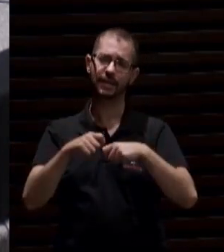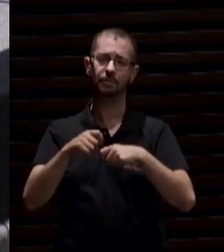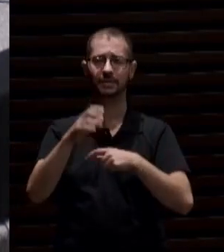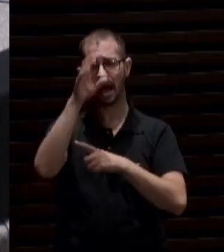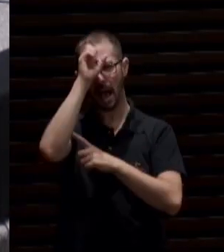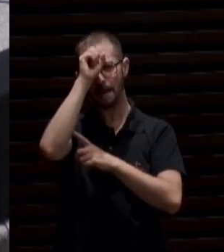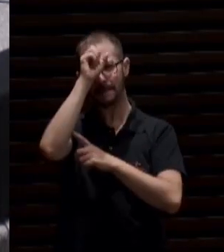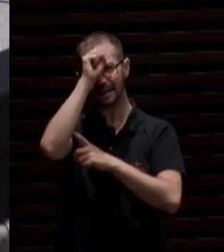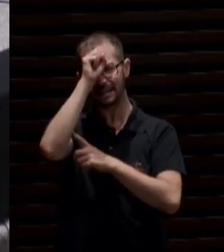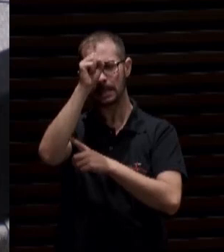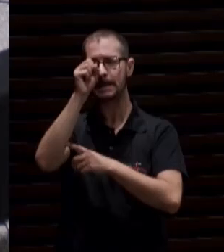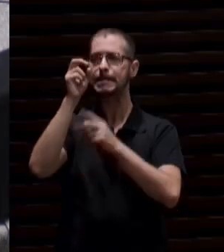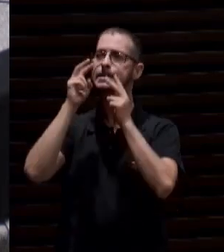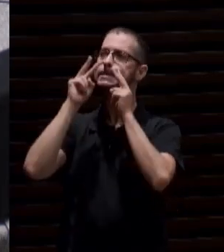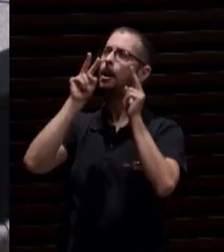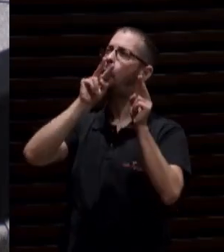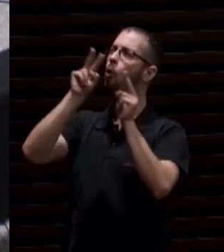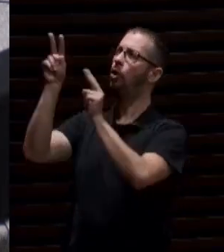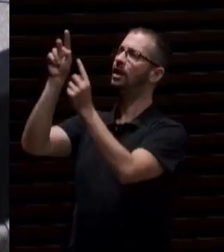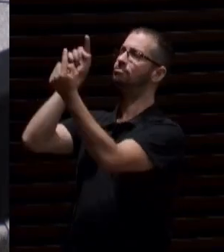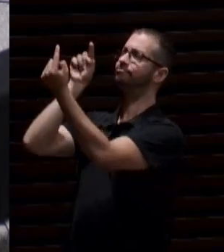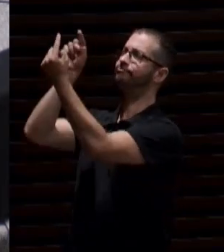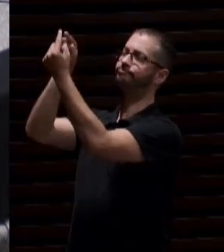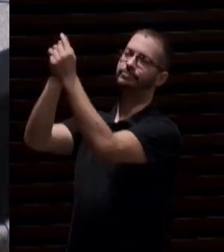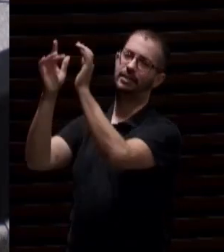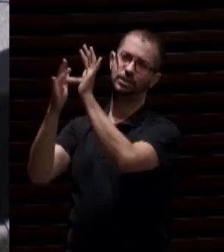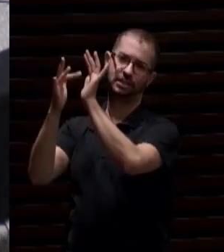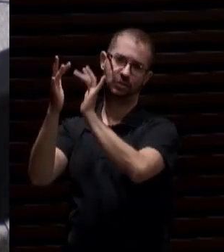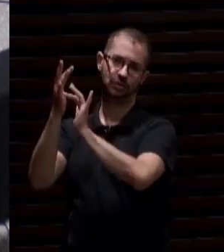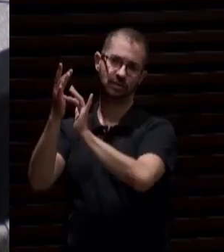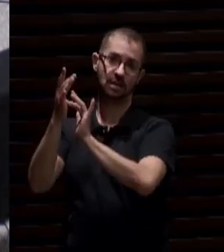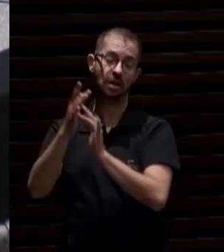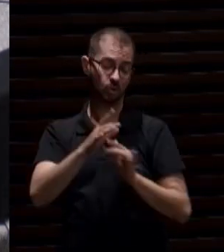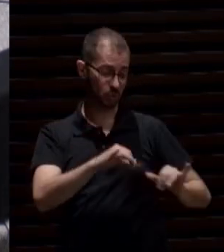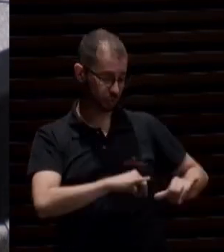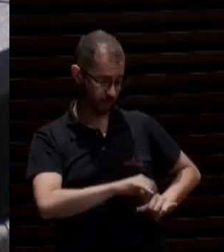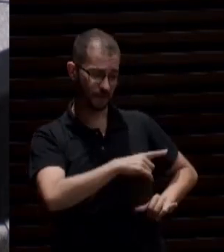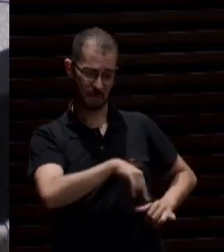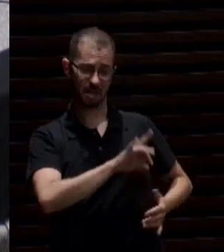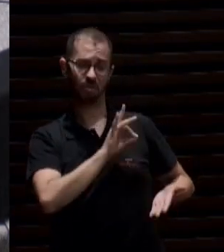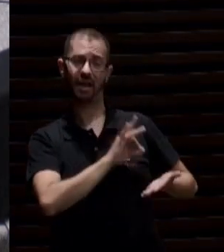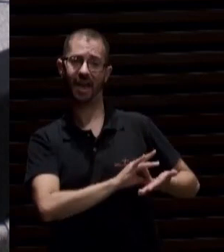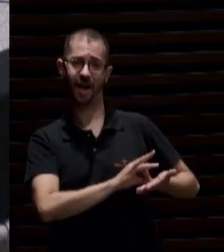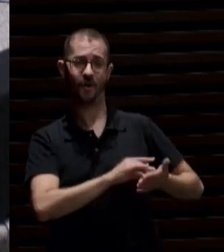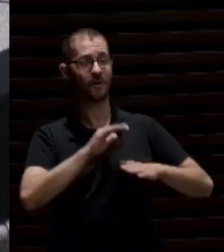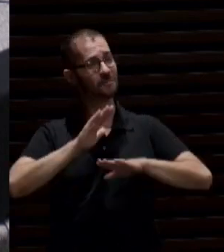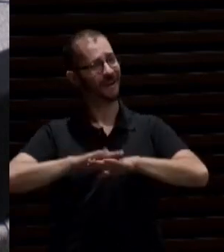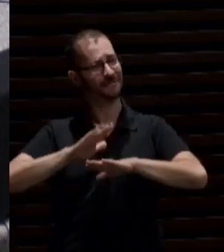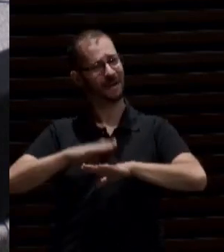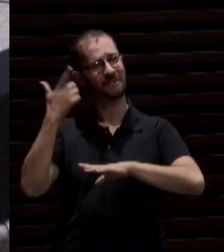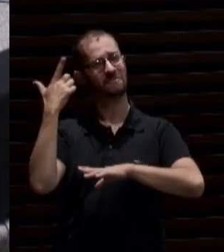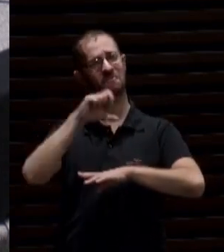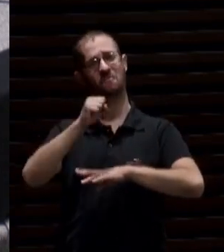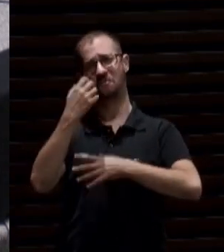de nós mesmos e olhar para o Senhor. Porque o sofrimento é real, mas mais real é o Deus que